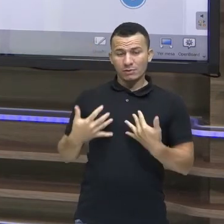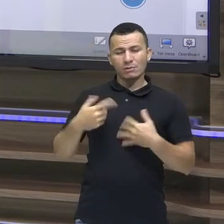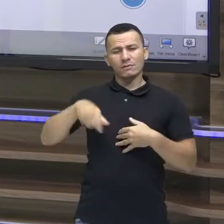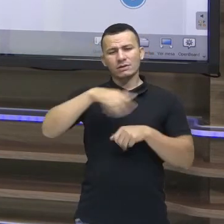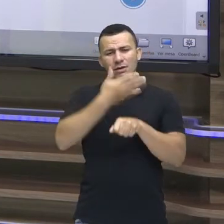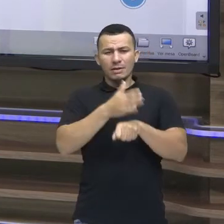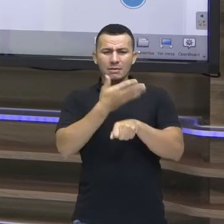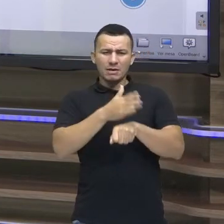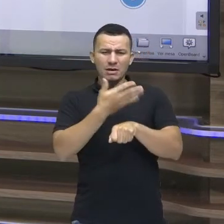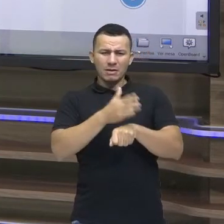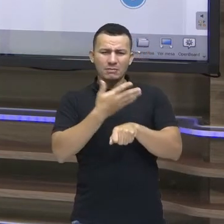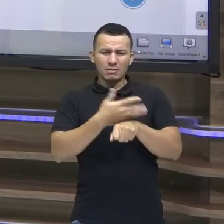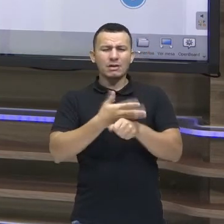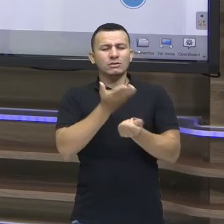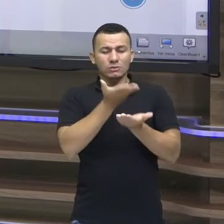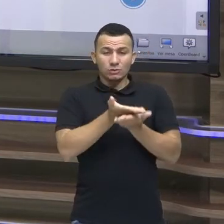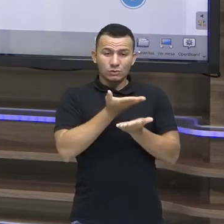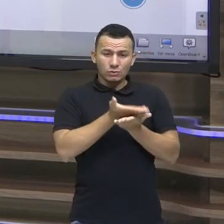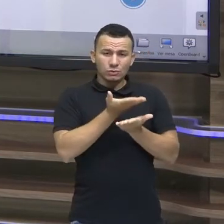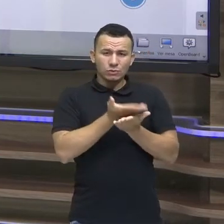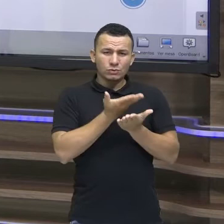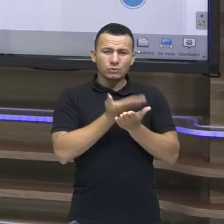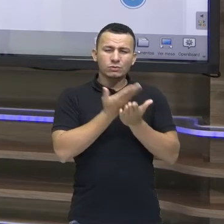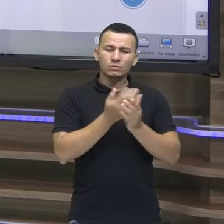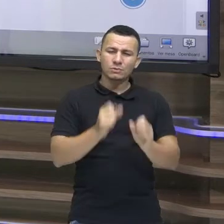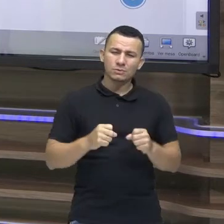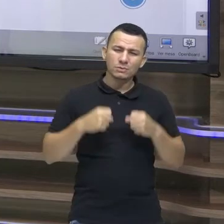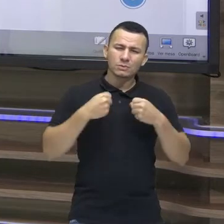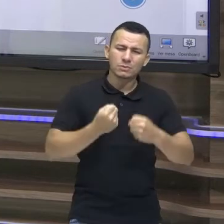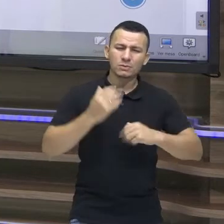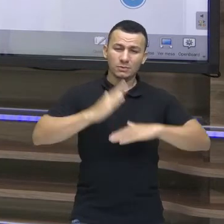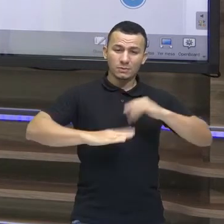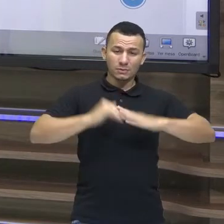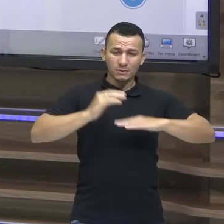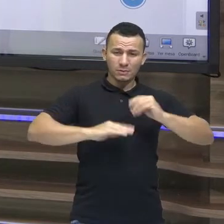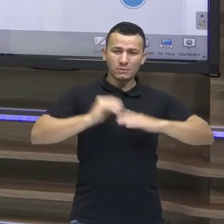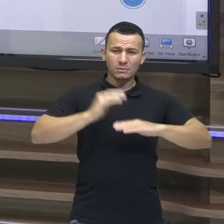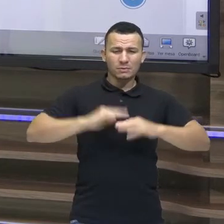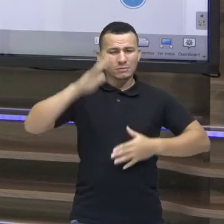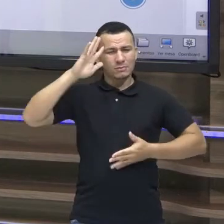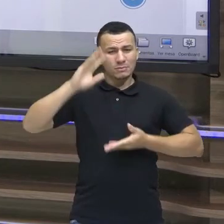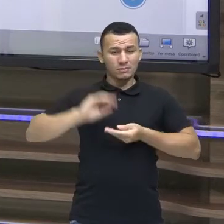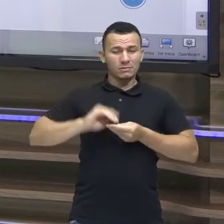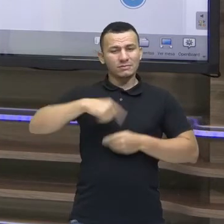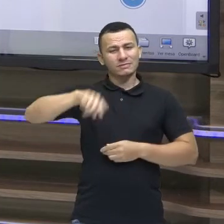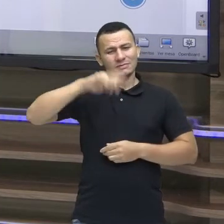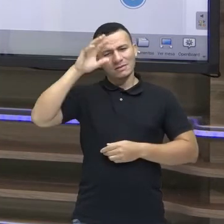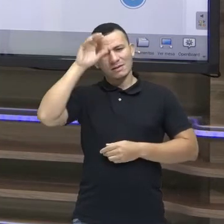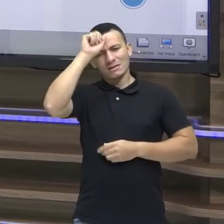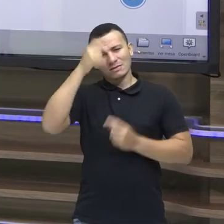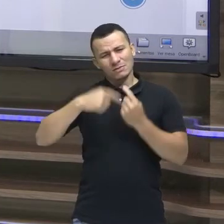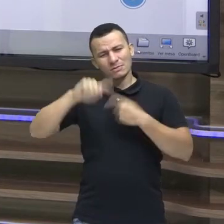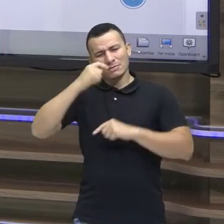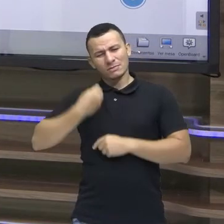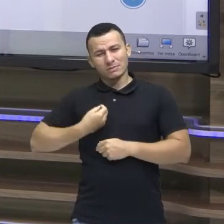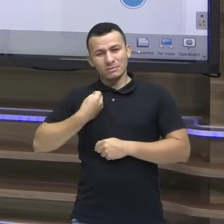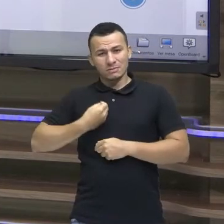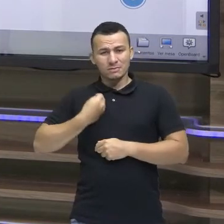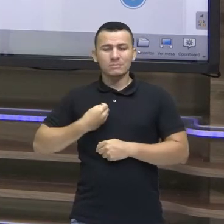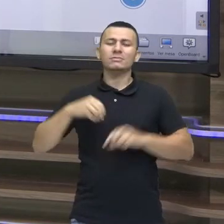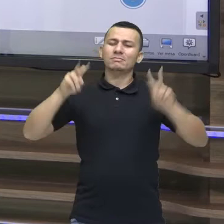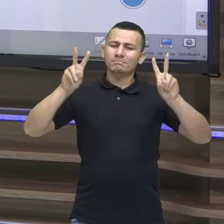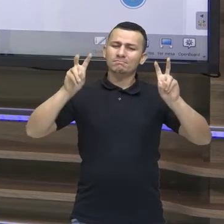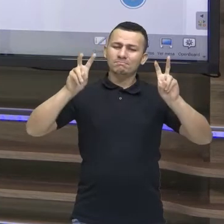mais você pratica, mais você se especializa e realmente aprende e apreende